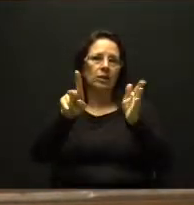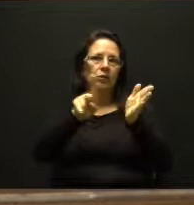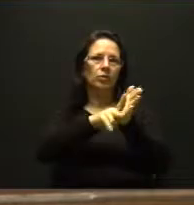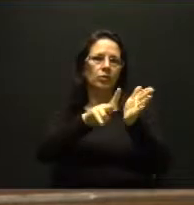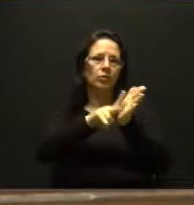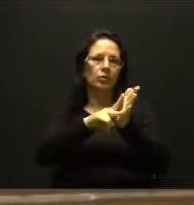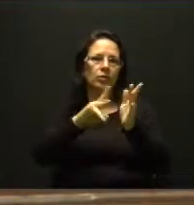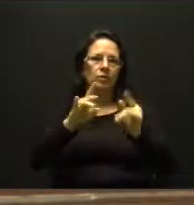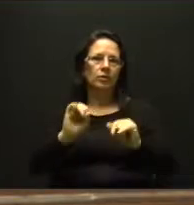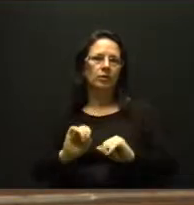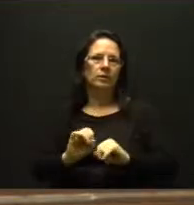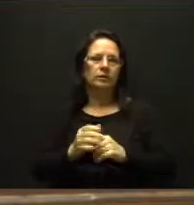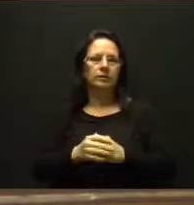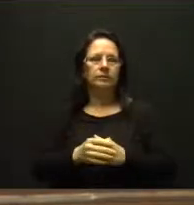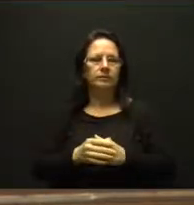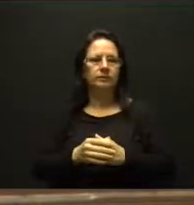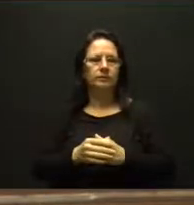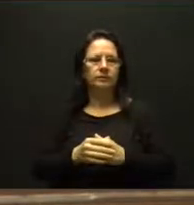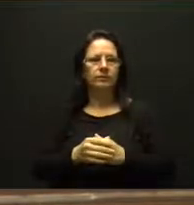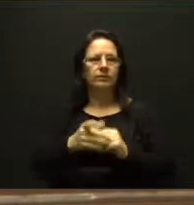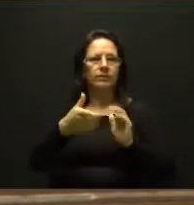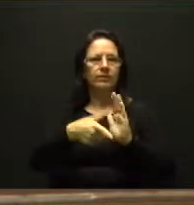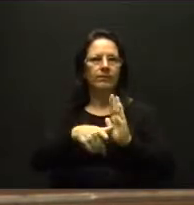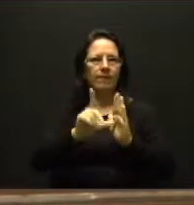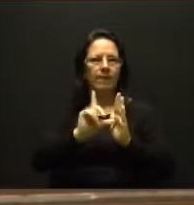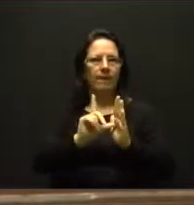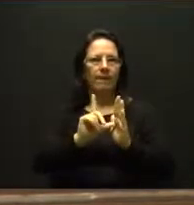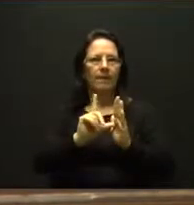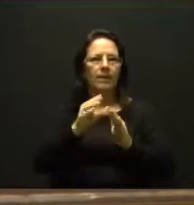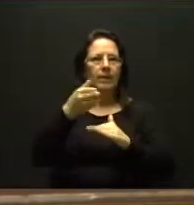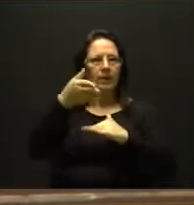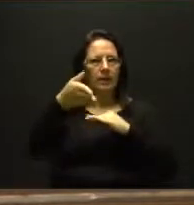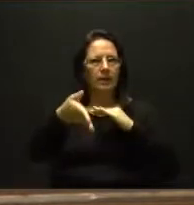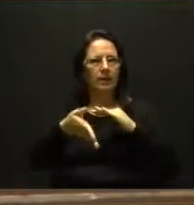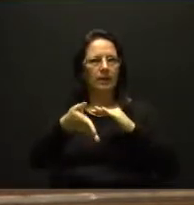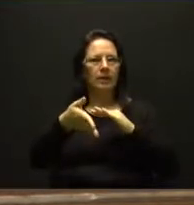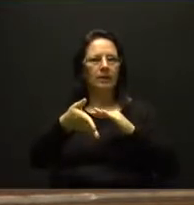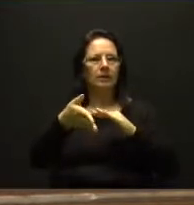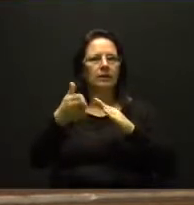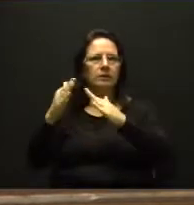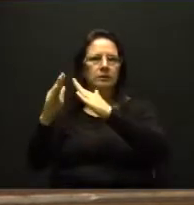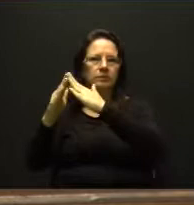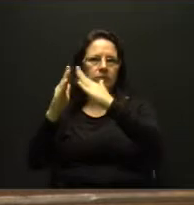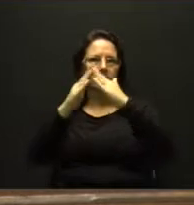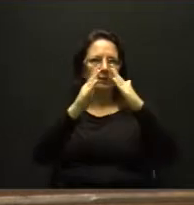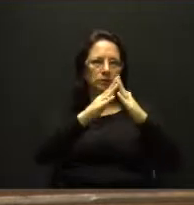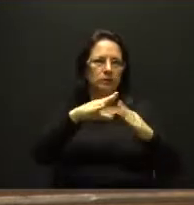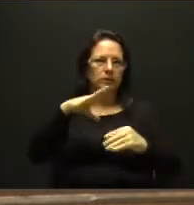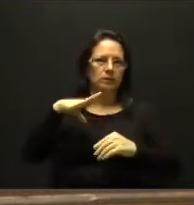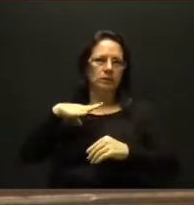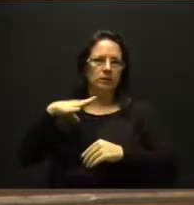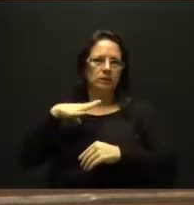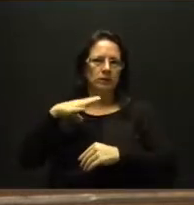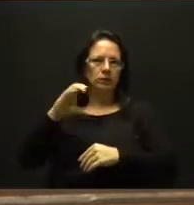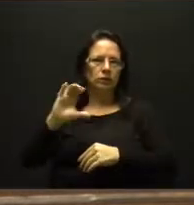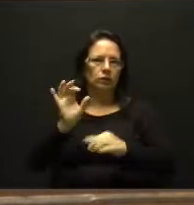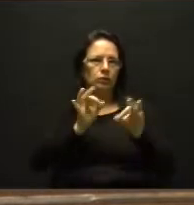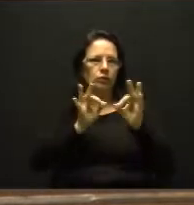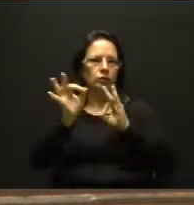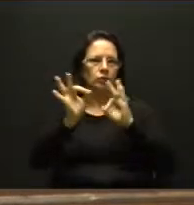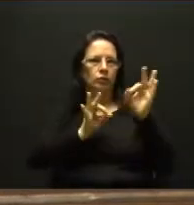pelo poder público então a gente entra nesse embate das moradias nas cidades tem que brigar por essa regularização